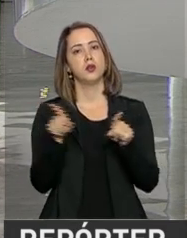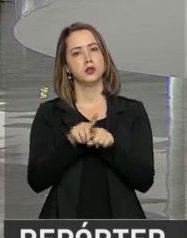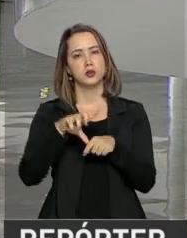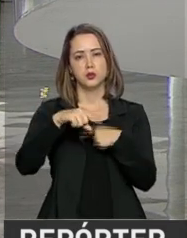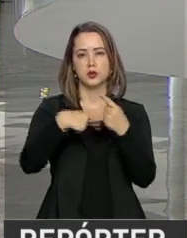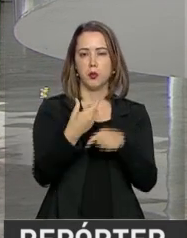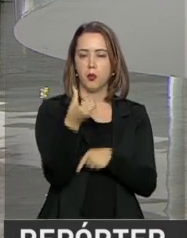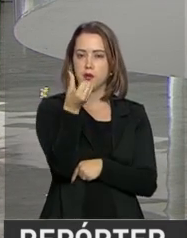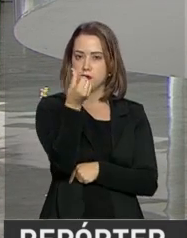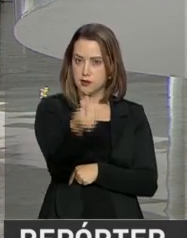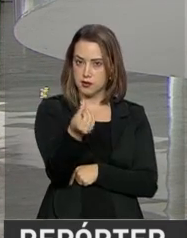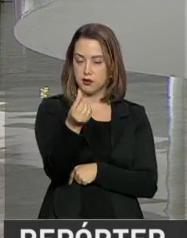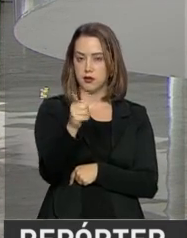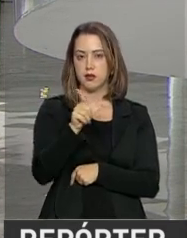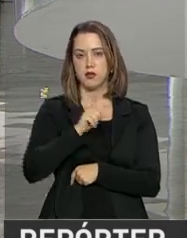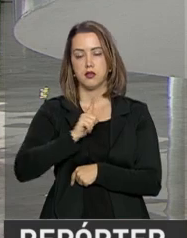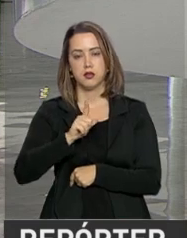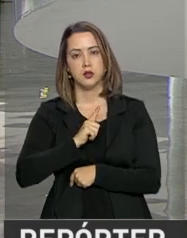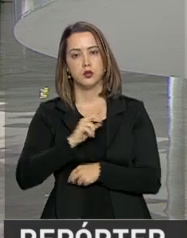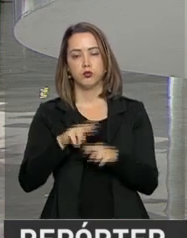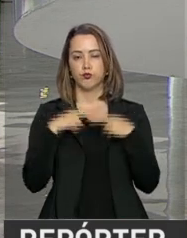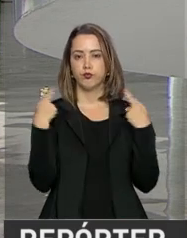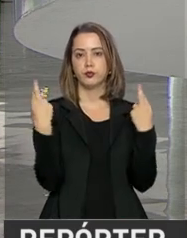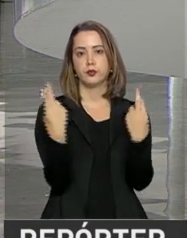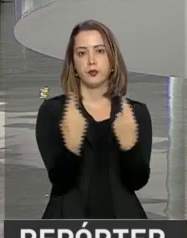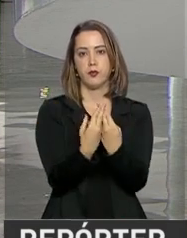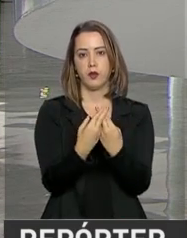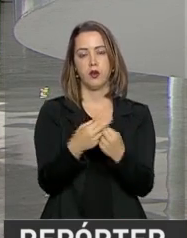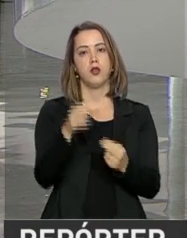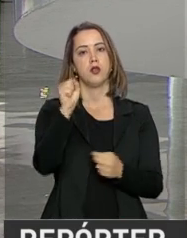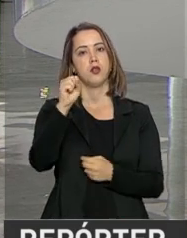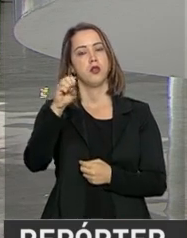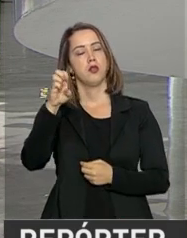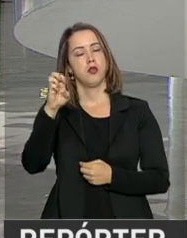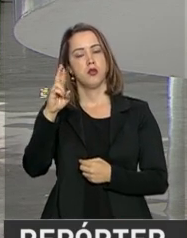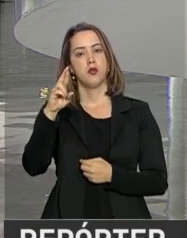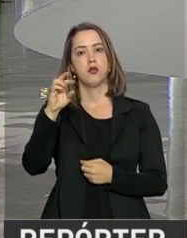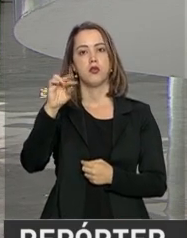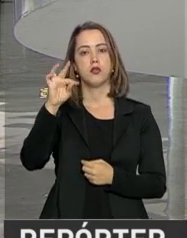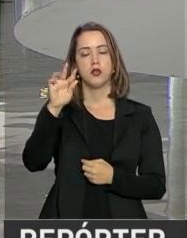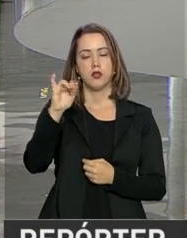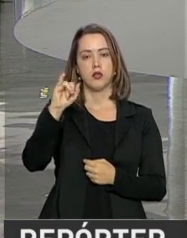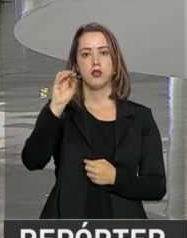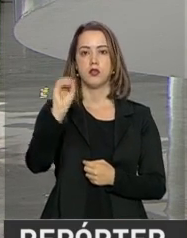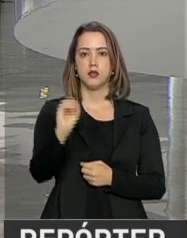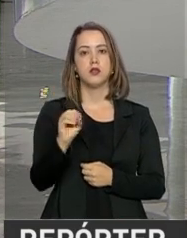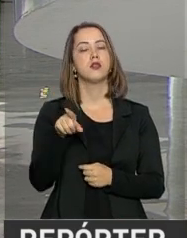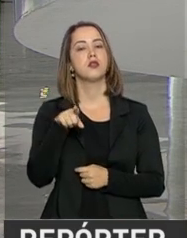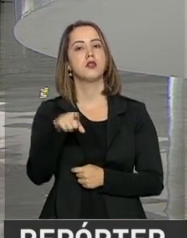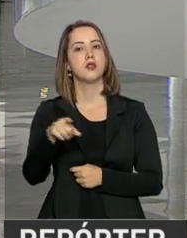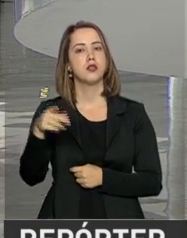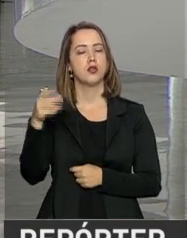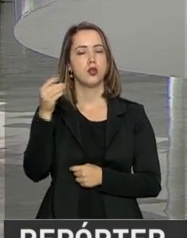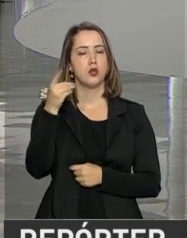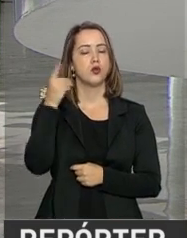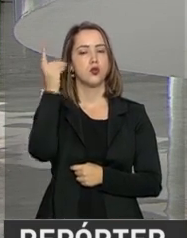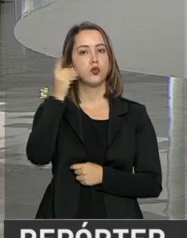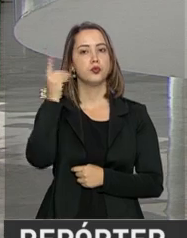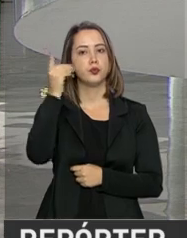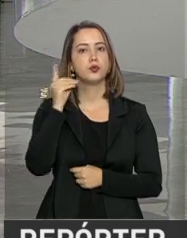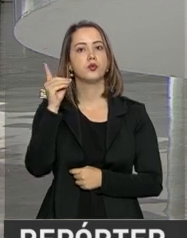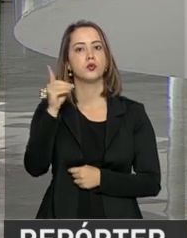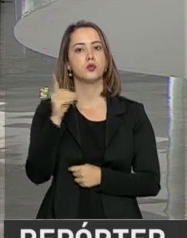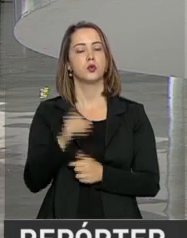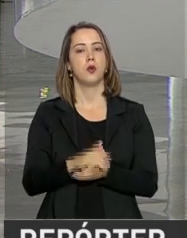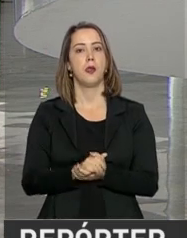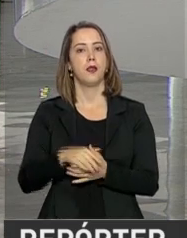das 6:30 da tarde Michel Temer se reúne com Sérgio Souza deputado federal do PMDB do Paraná São essas as